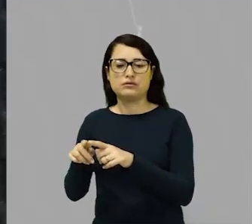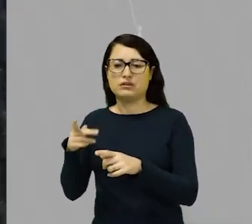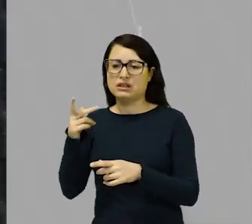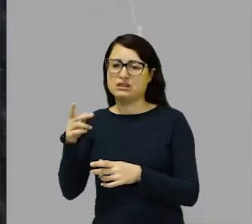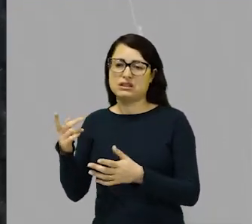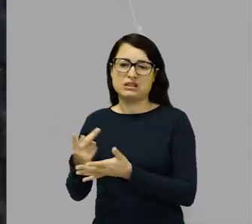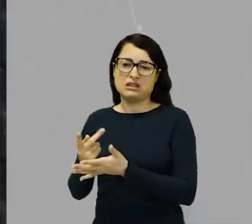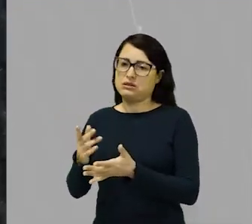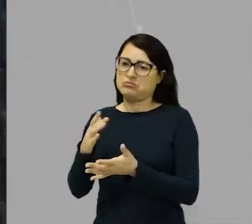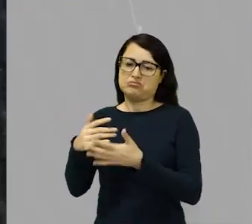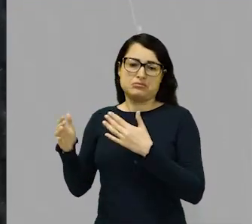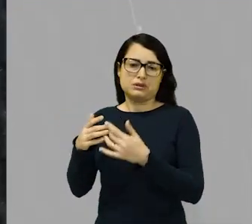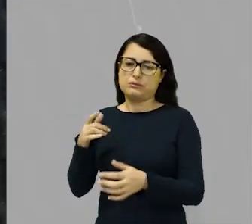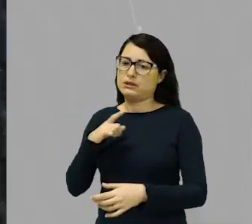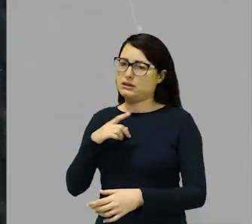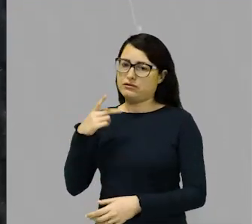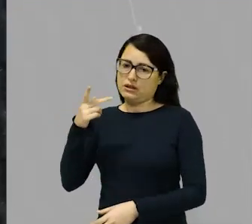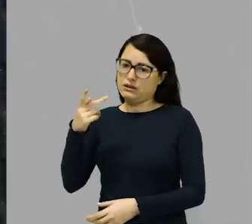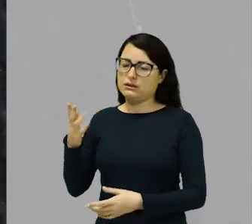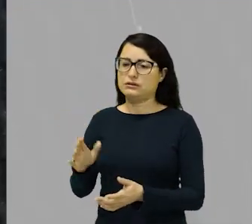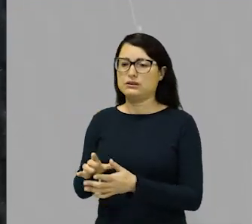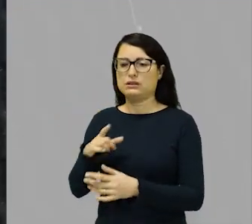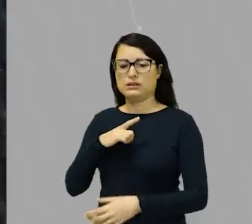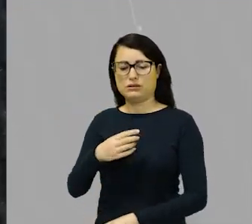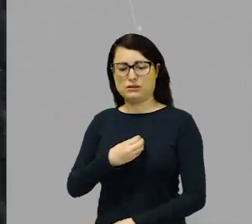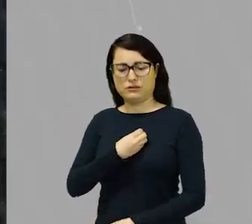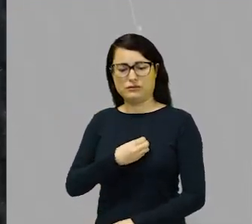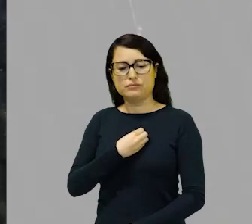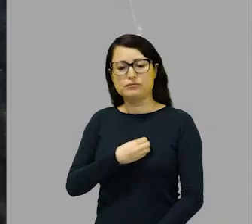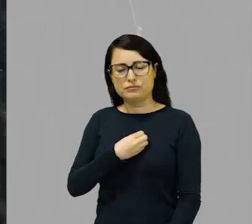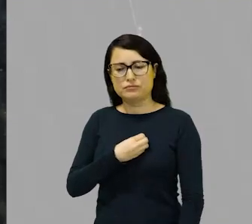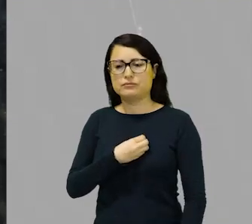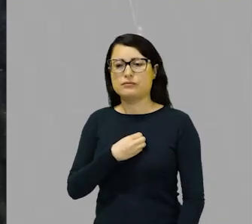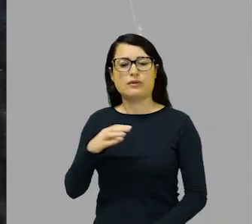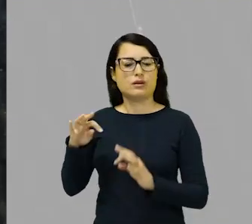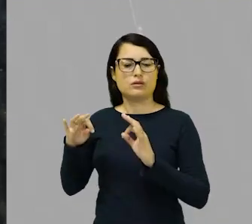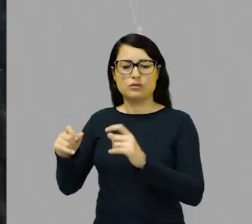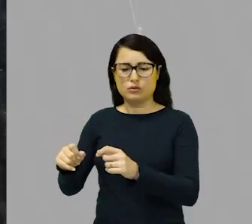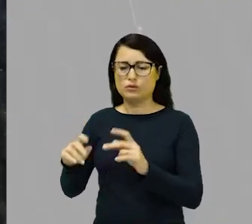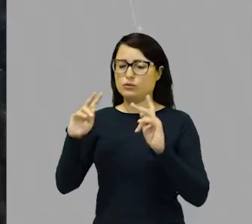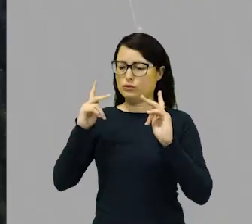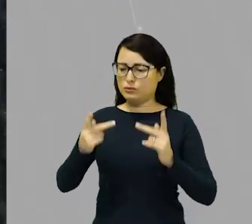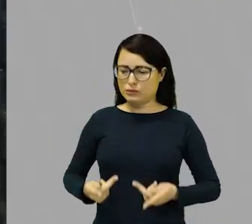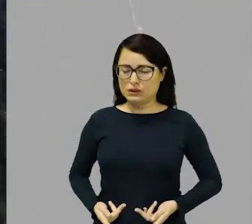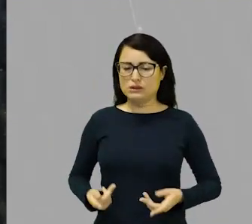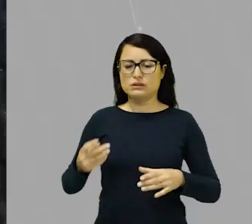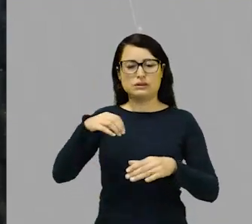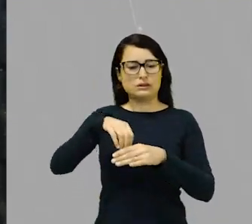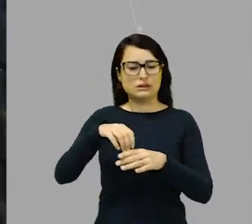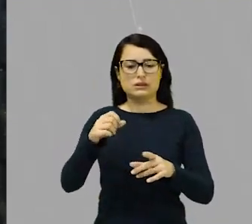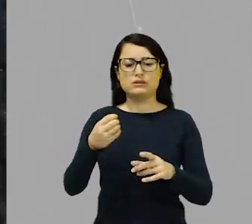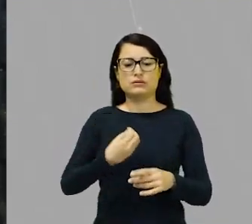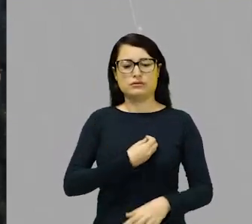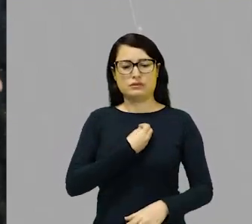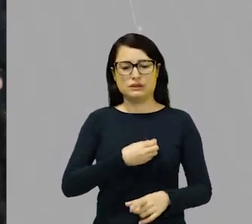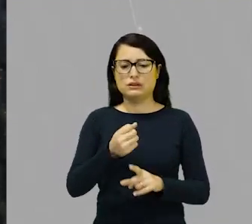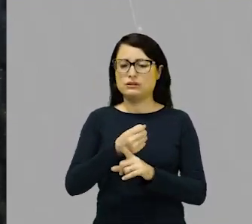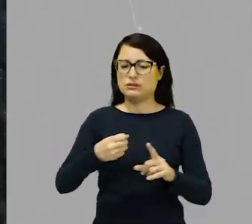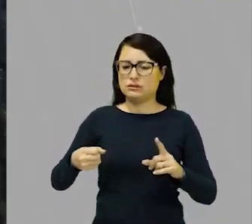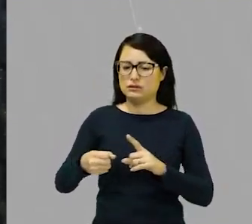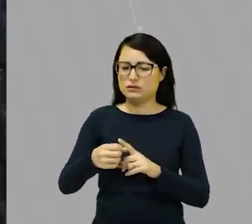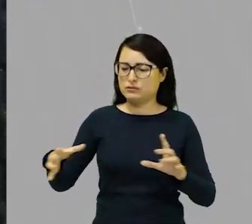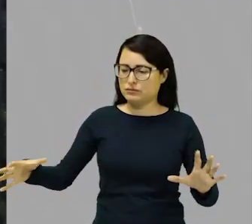crença. Todo ser humano tem um modo de vida, certo? Então, todo ser humano que vive em sociedade, que está